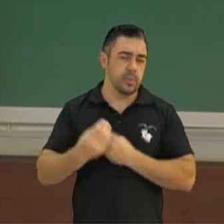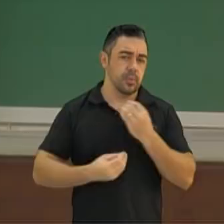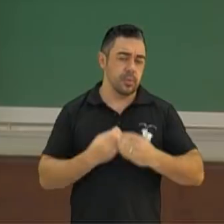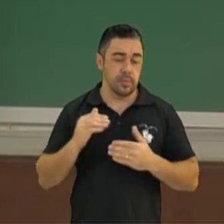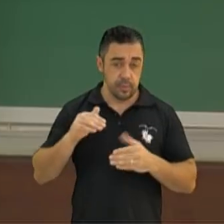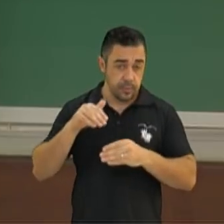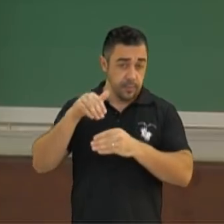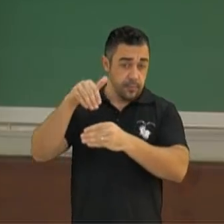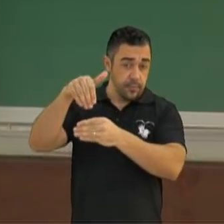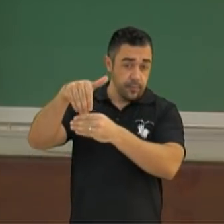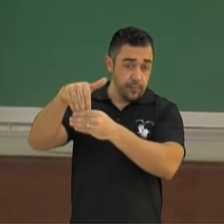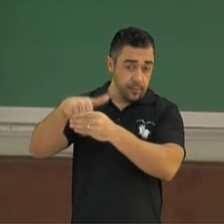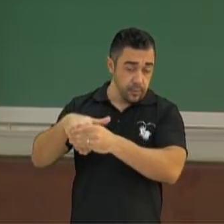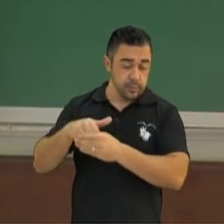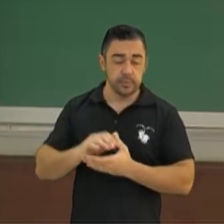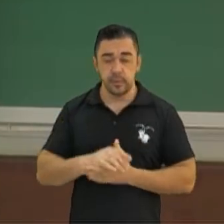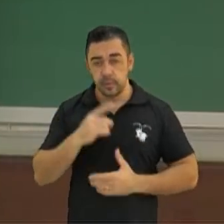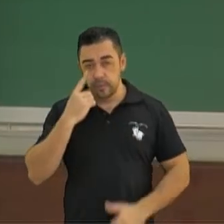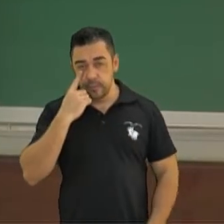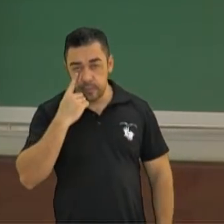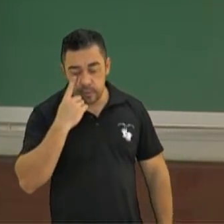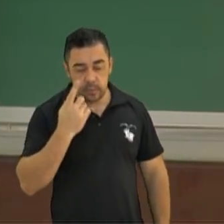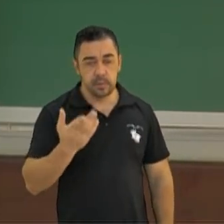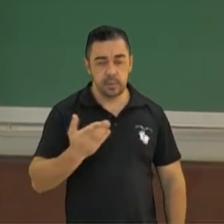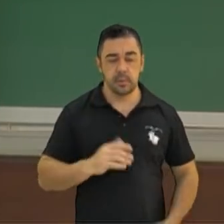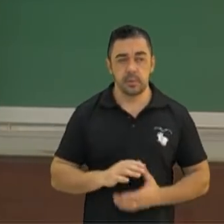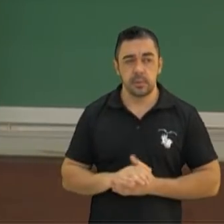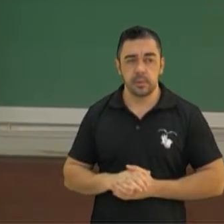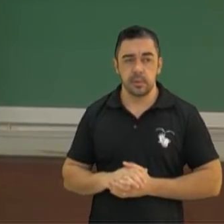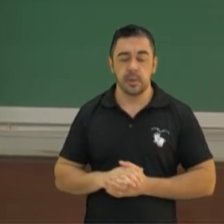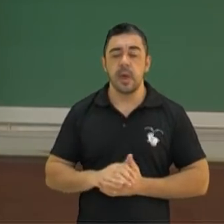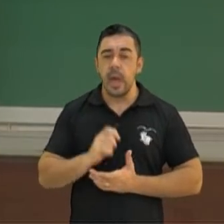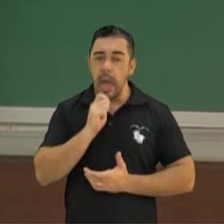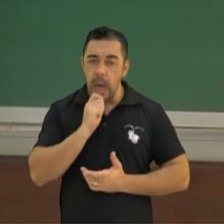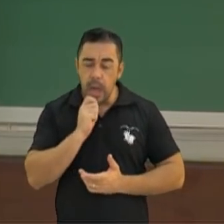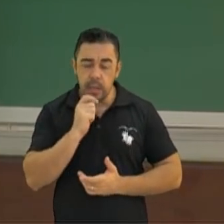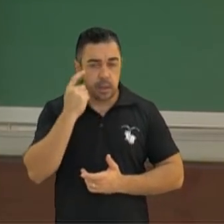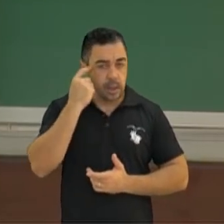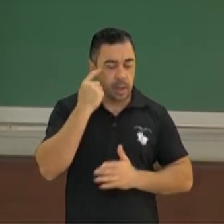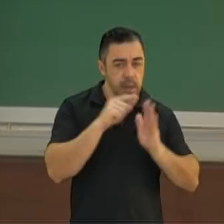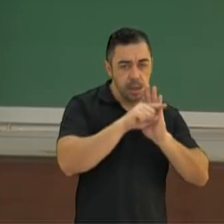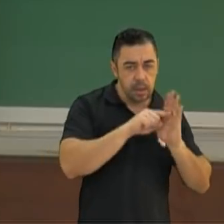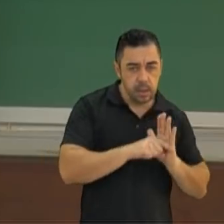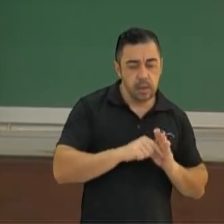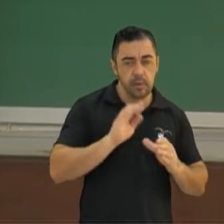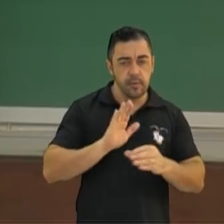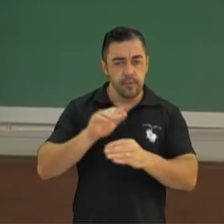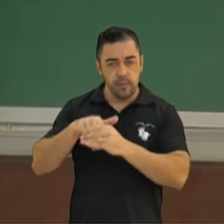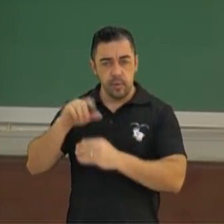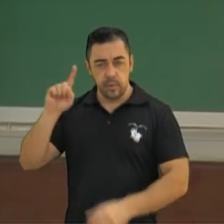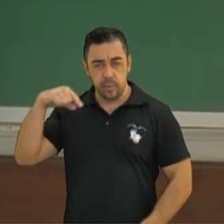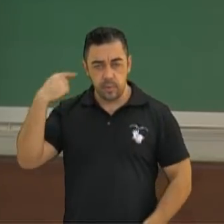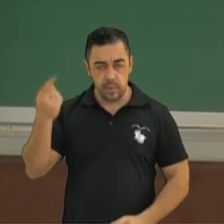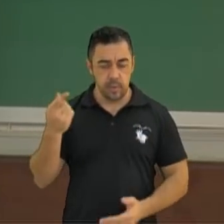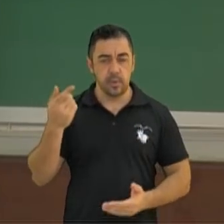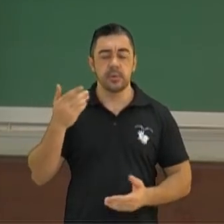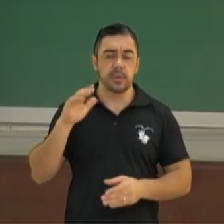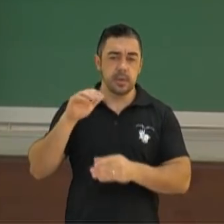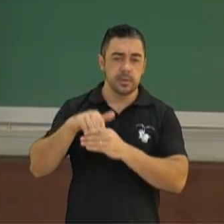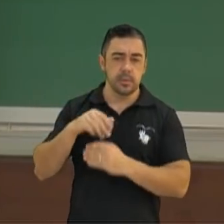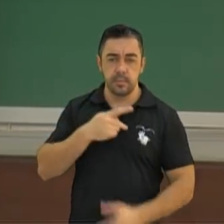intenção de votos. Veja, ainda sobre a intenção de votos nas próximas eleições